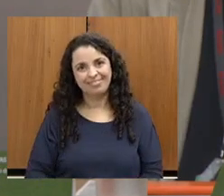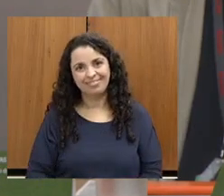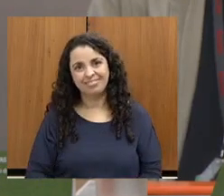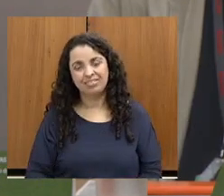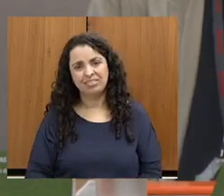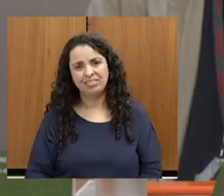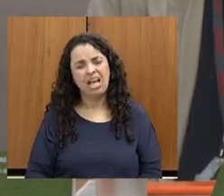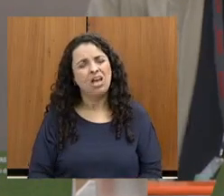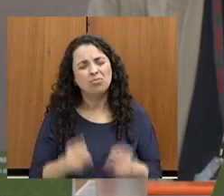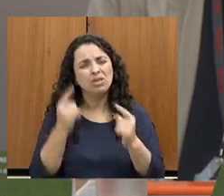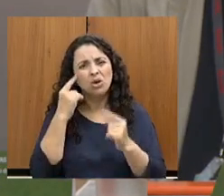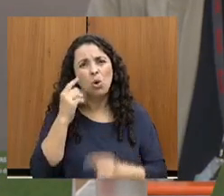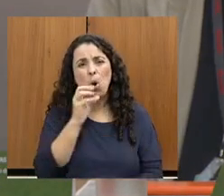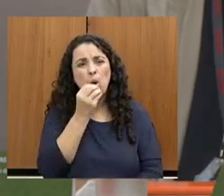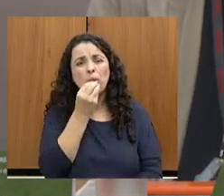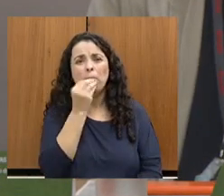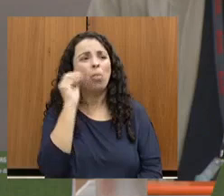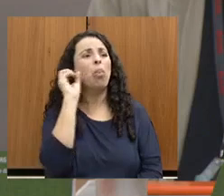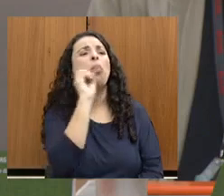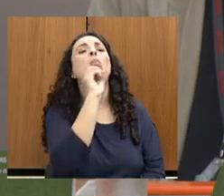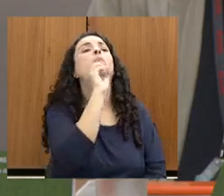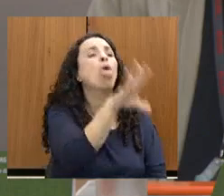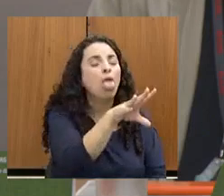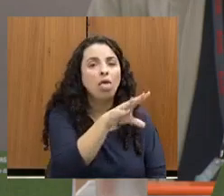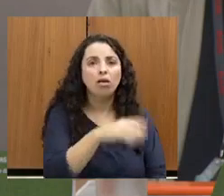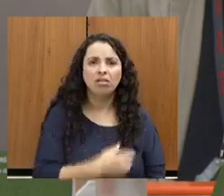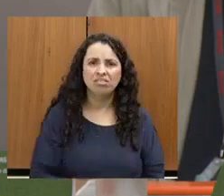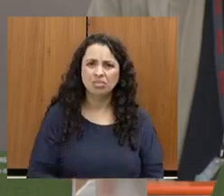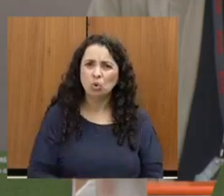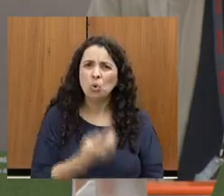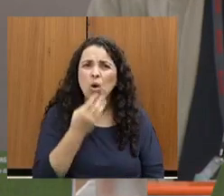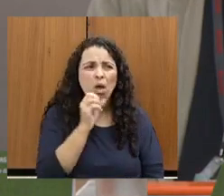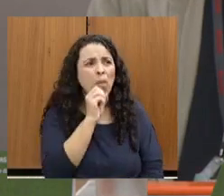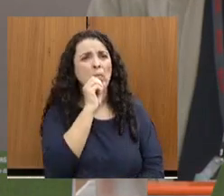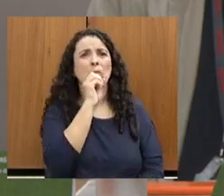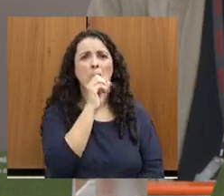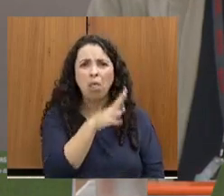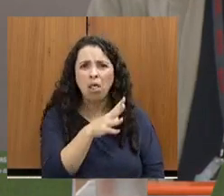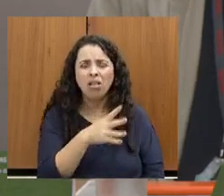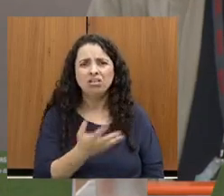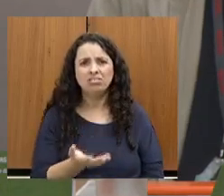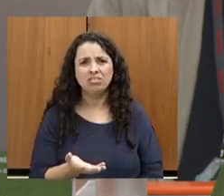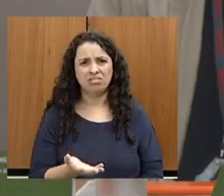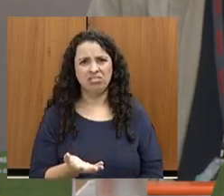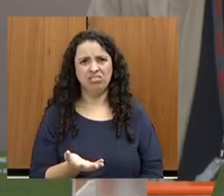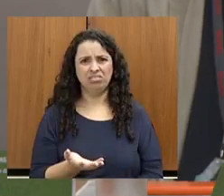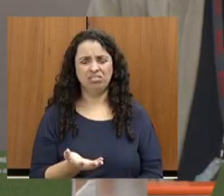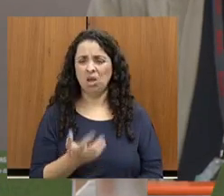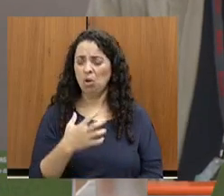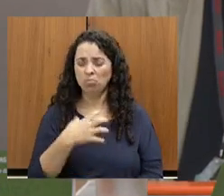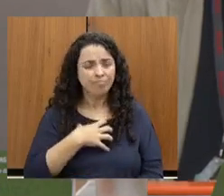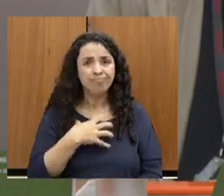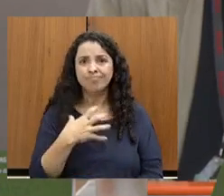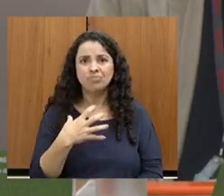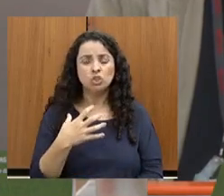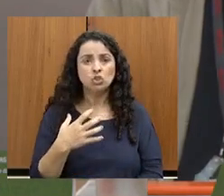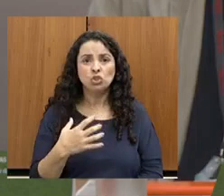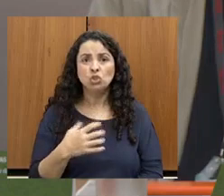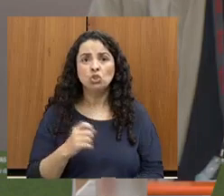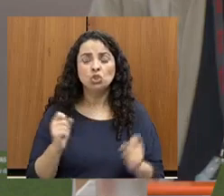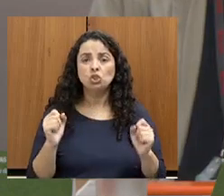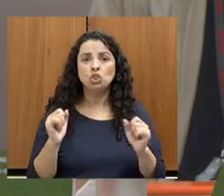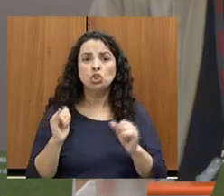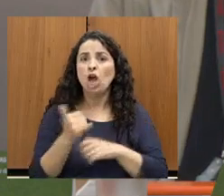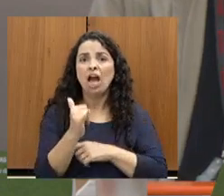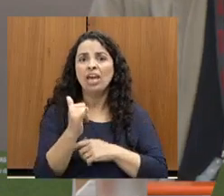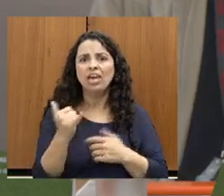Isso me chocou profundamente. Mas não foi o Lucas, a cuspida, foi outro aluno. Preciso ser